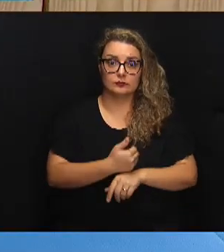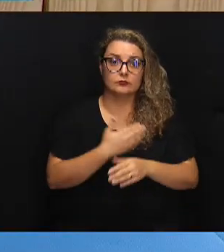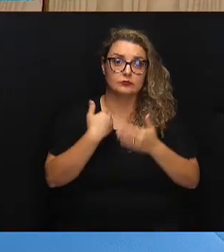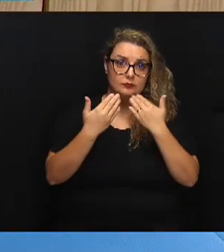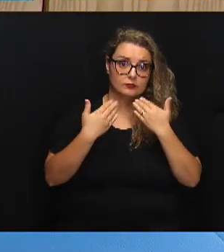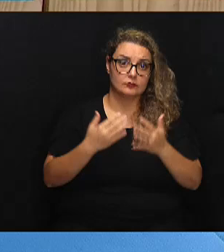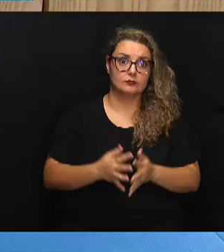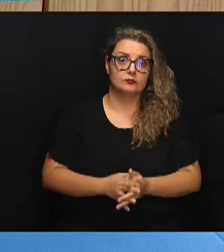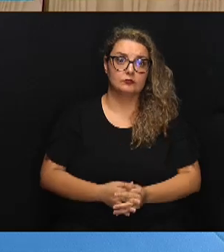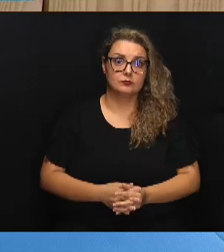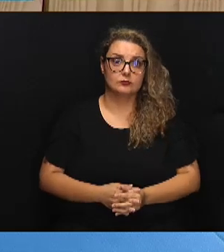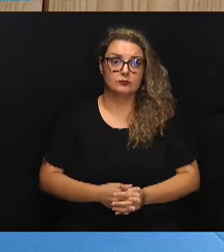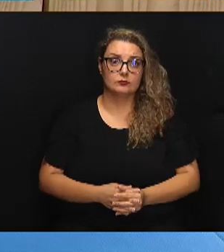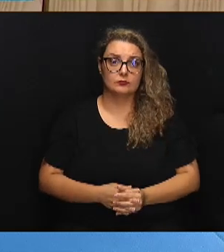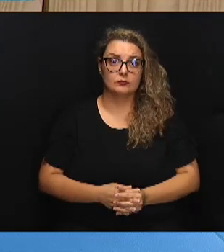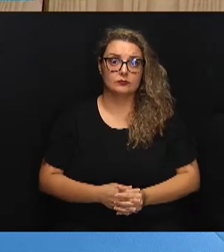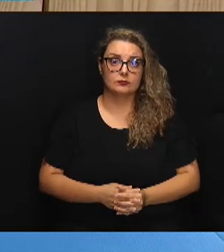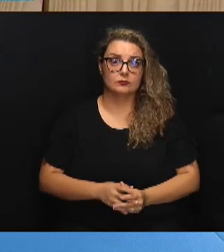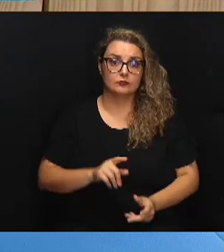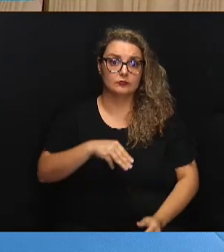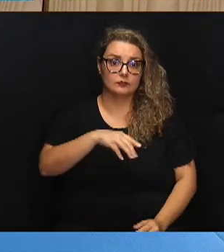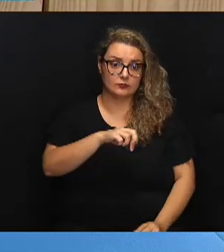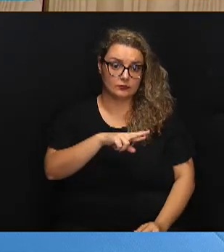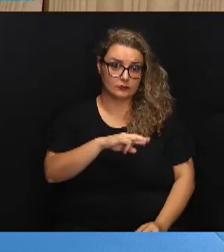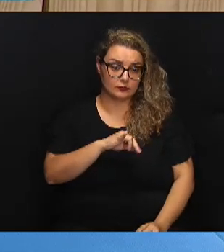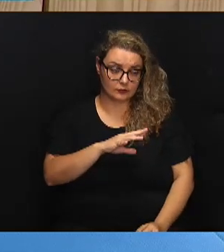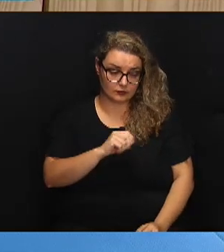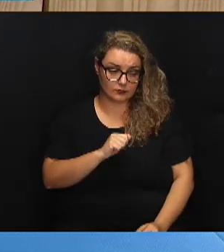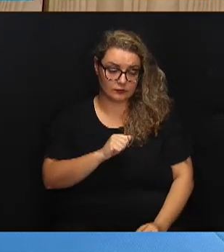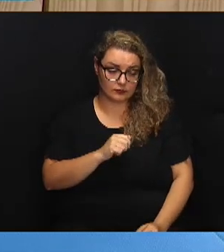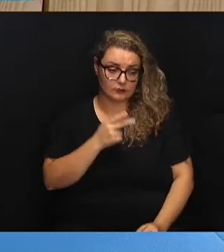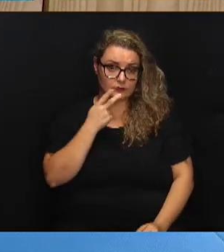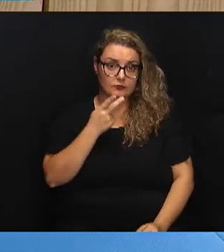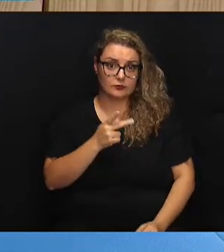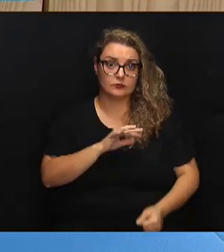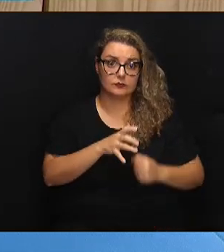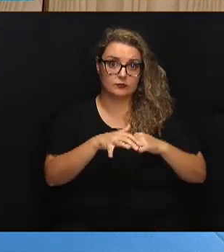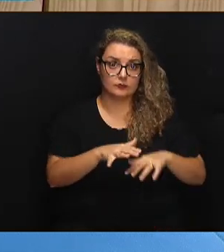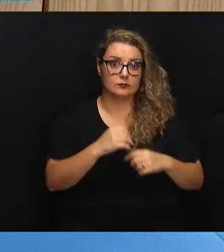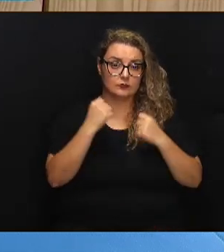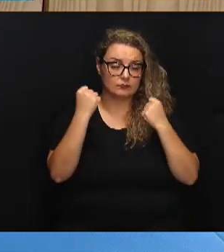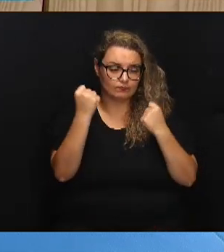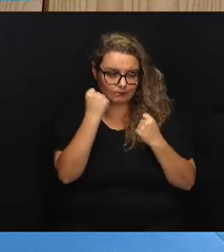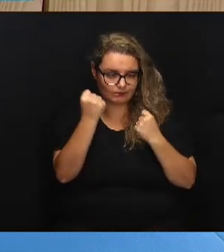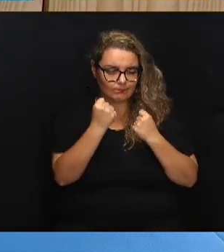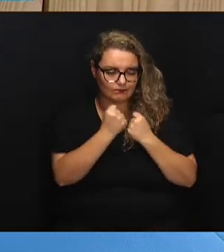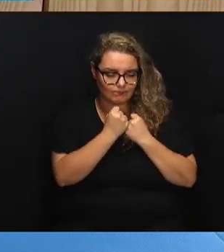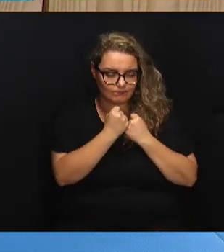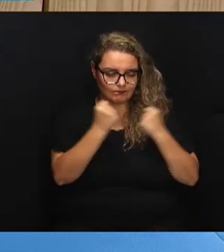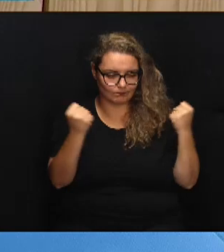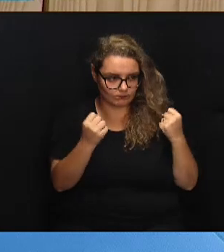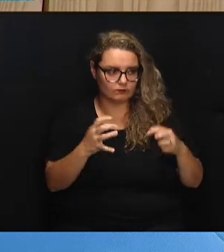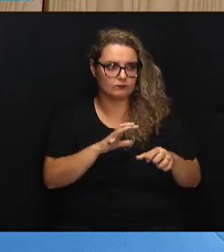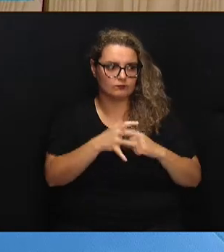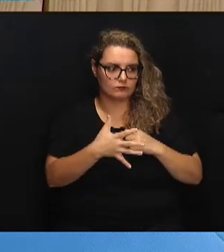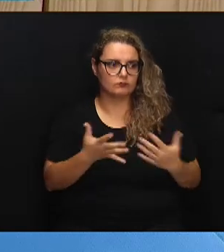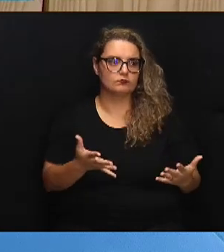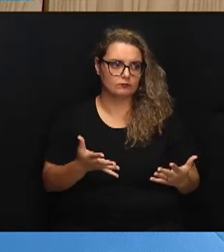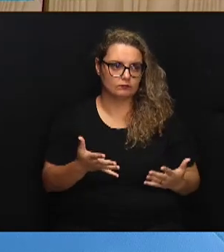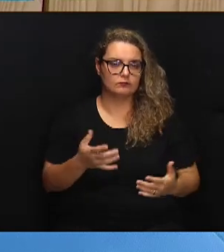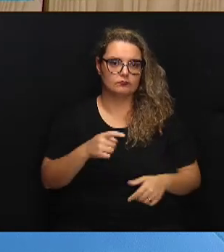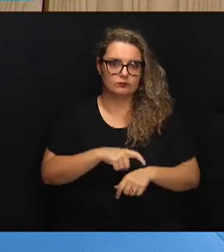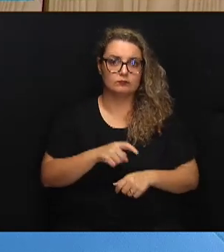conversando aqui previamente, né, Márcia? E você disse que a pandemia agravou esse quadro também, né? Com certeza, né? A